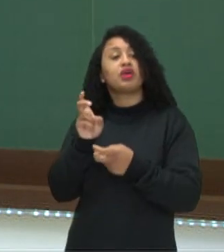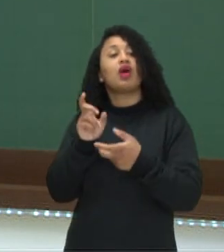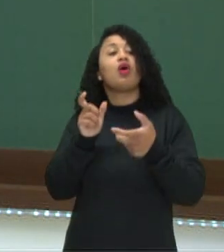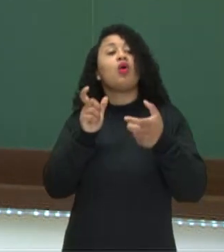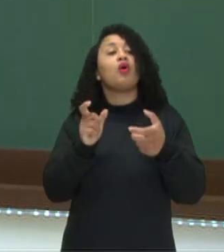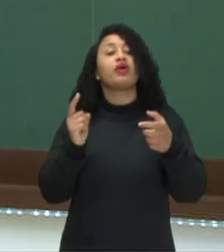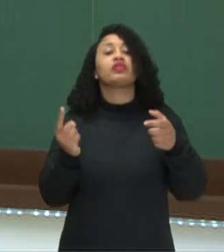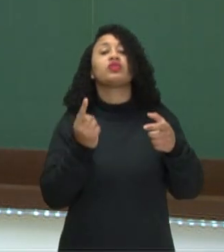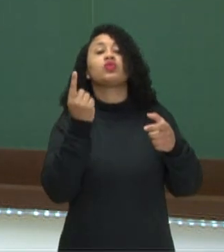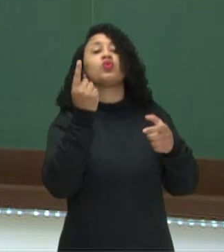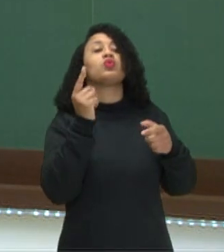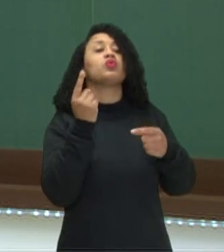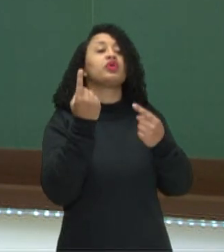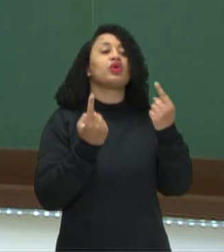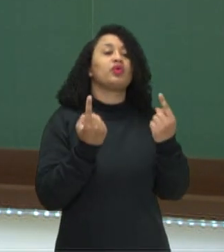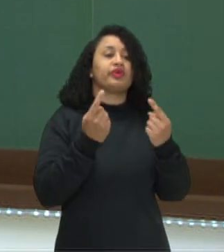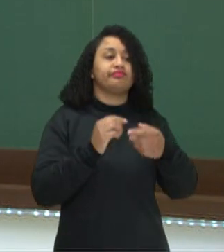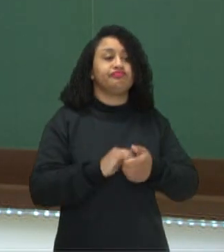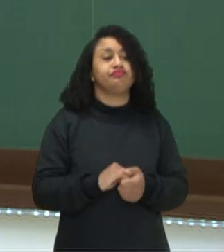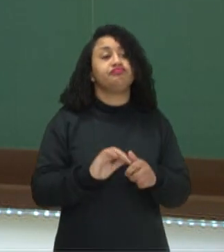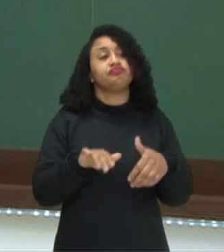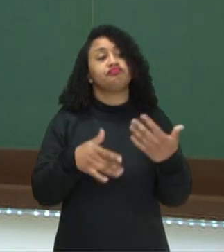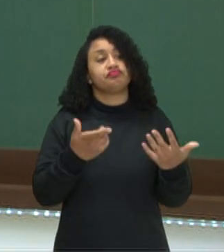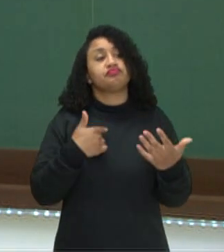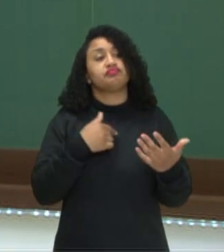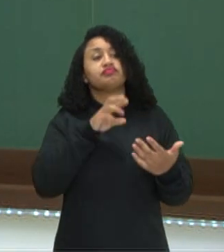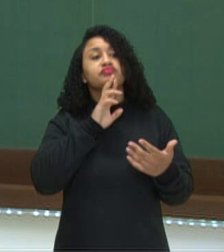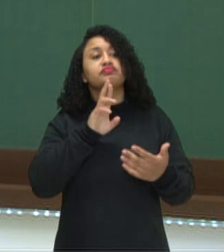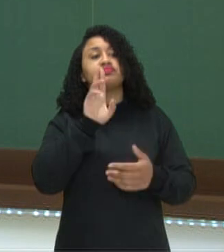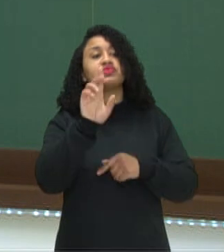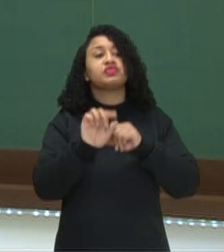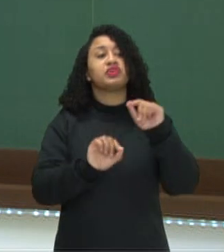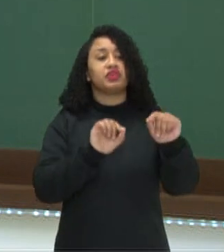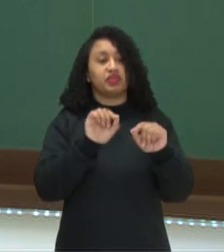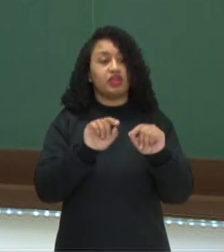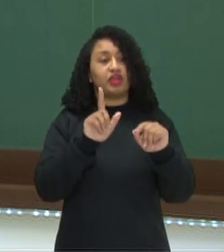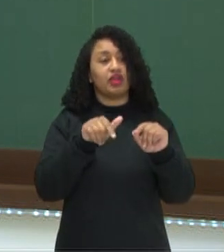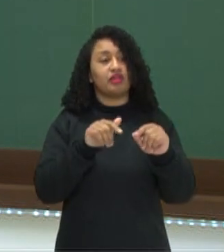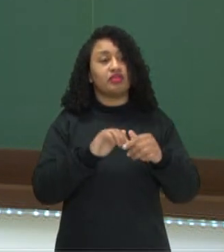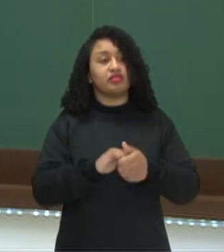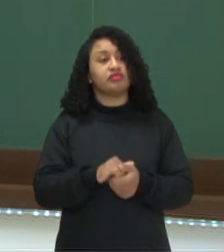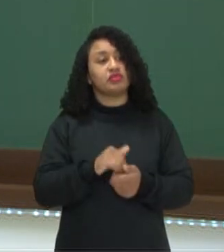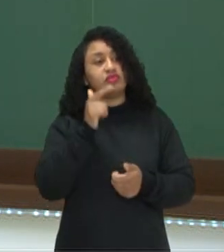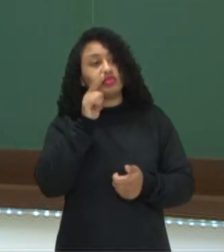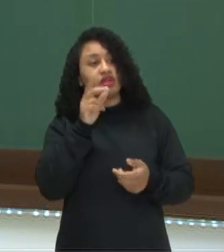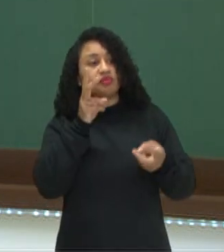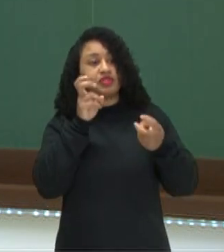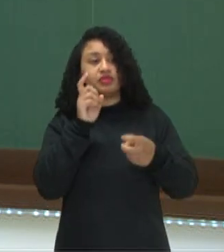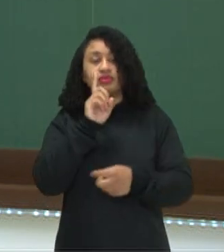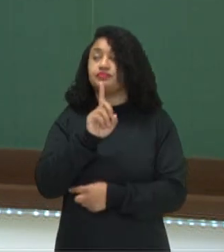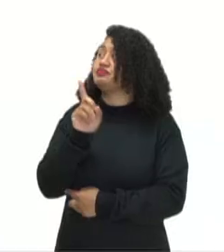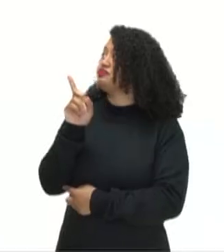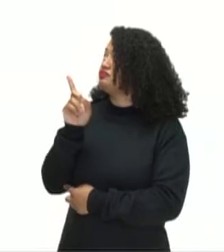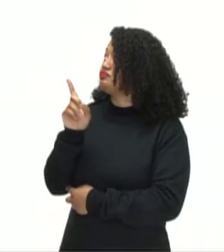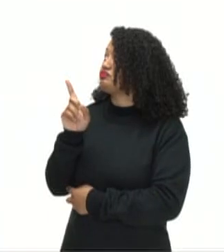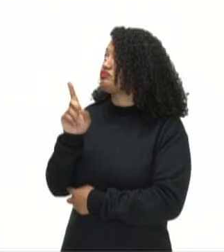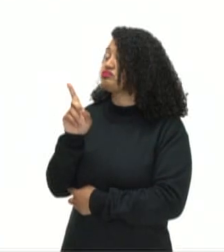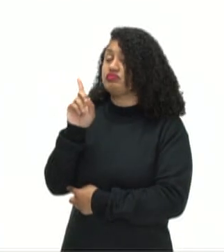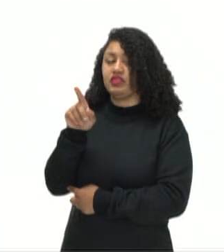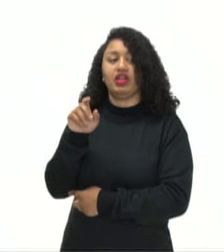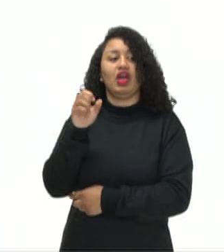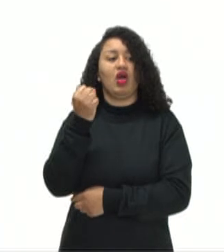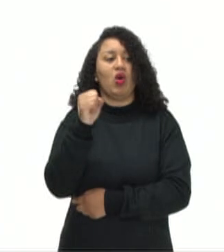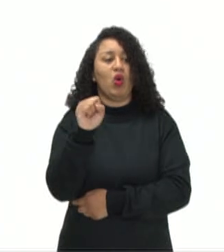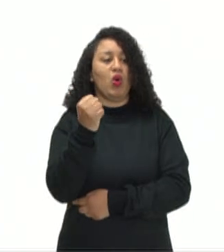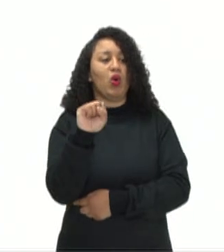estaria, né? Nesse caso, seria a altura, aqui ó, observe, a altura 8